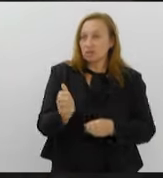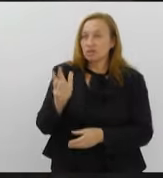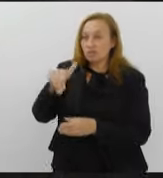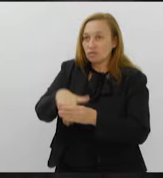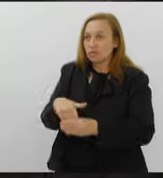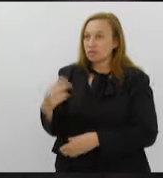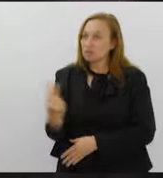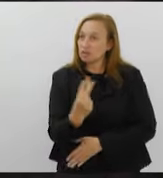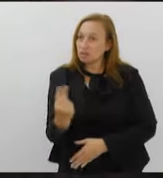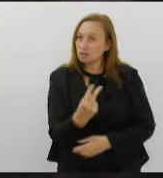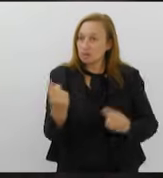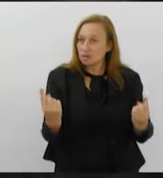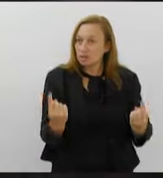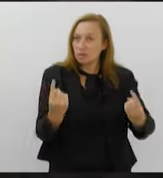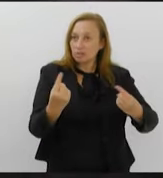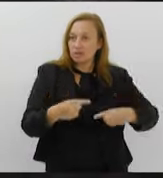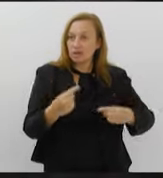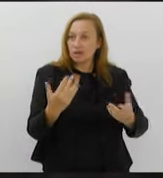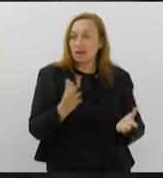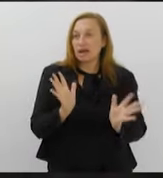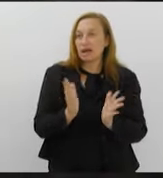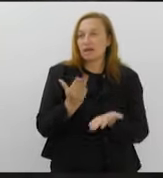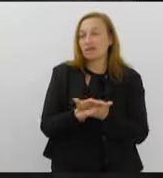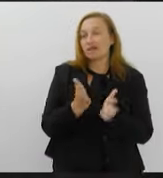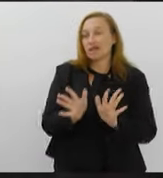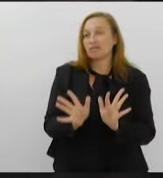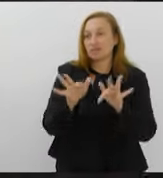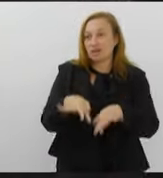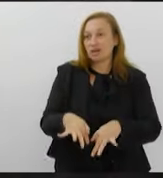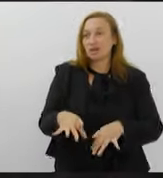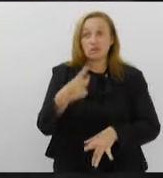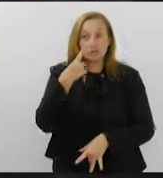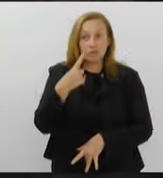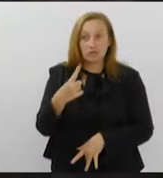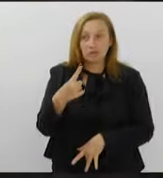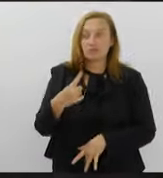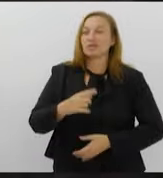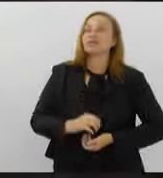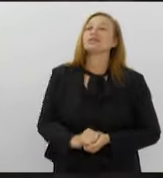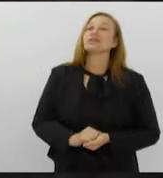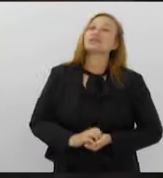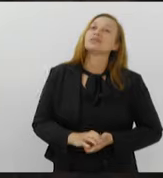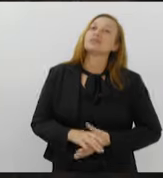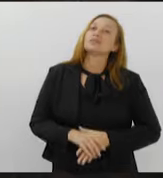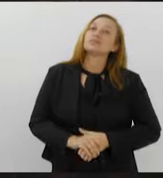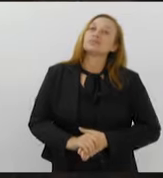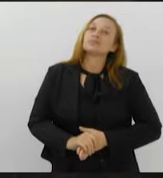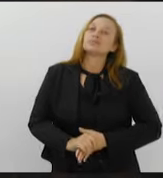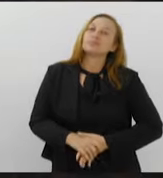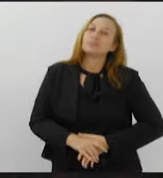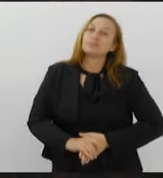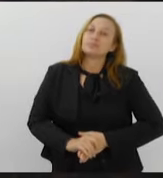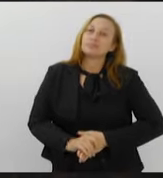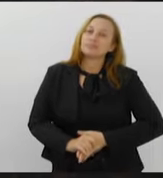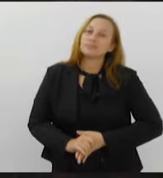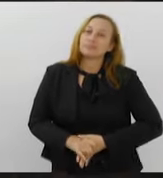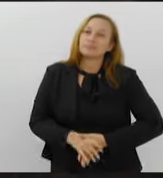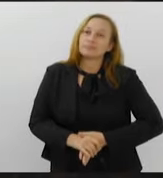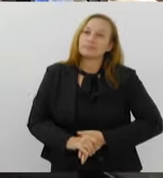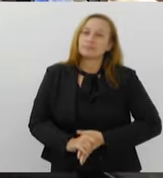duas para que a competição termine até o final aqui, porque eu estou percebendo que vai no Photoshop, tá? Por favor, pode seguir a